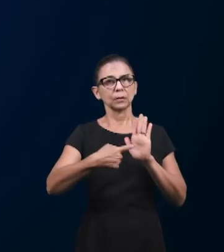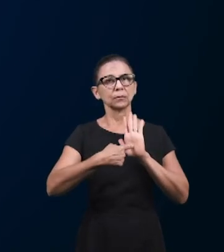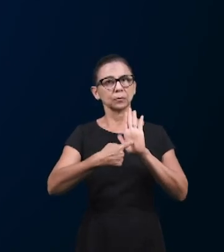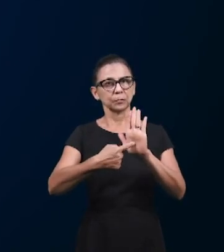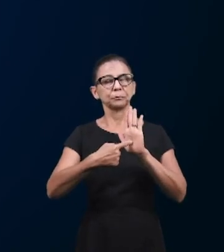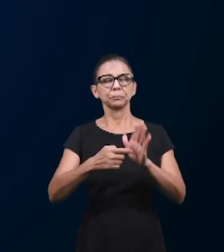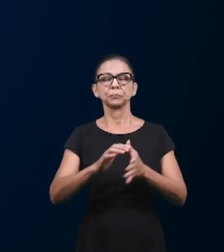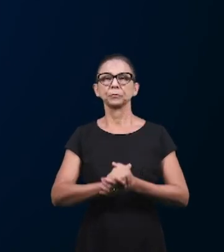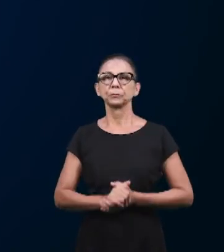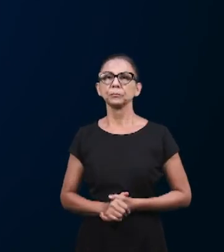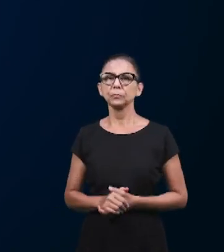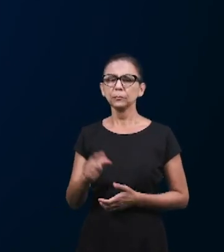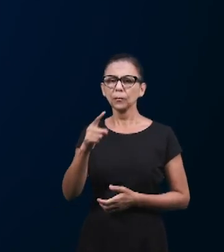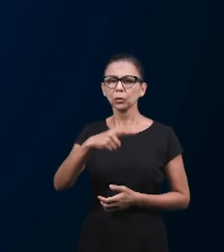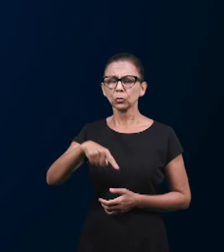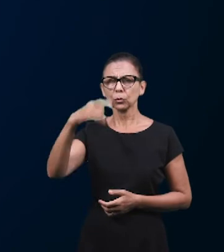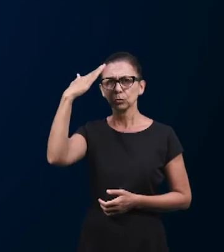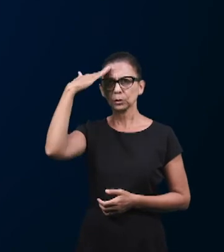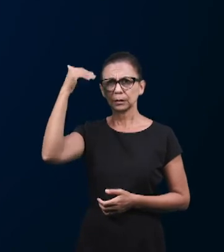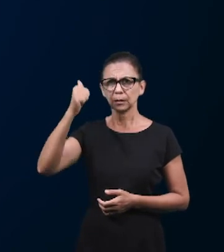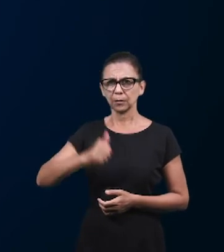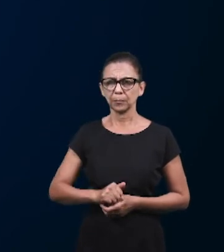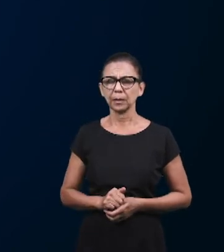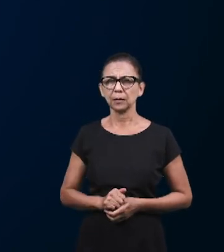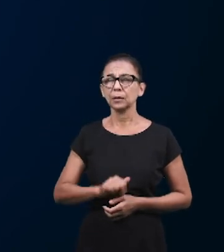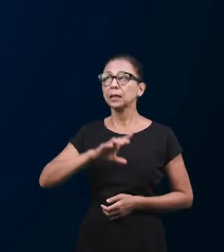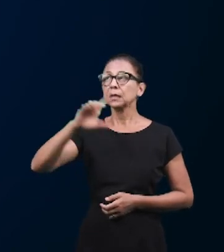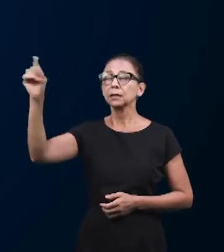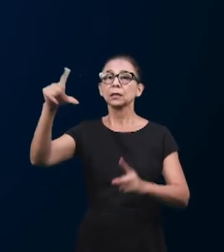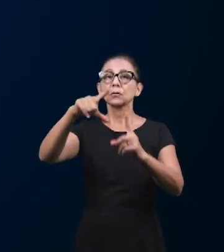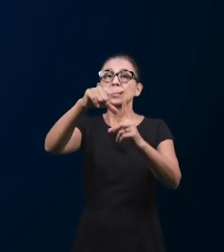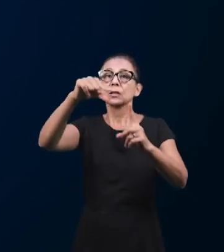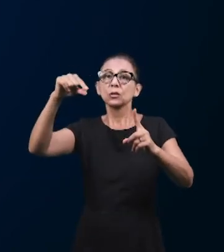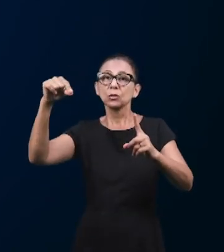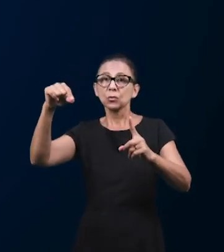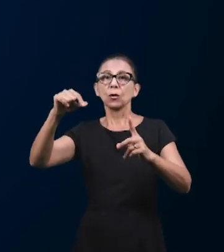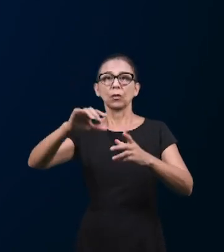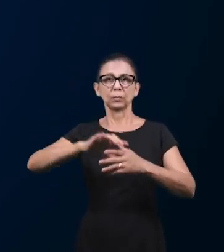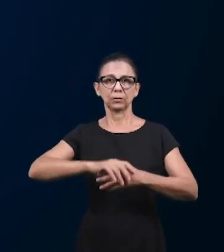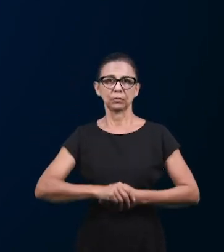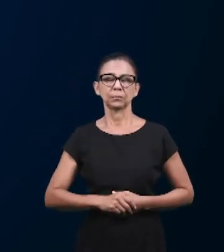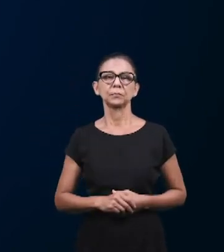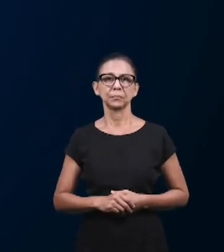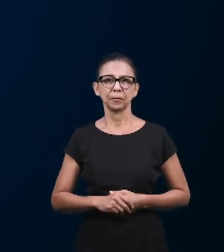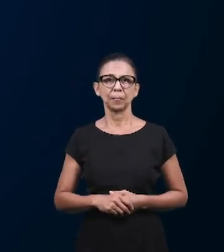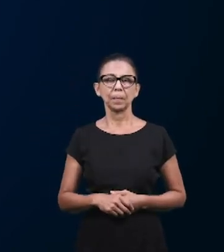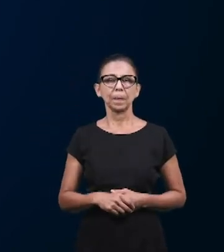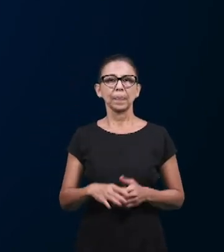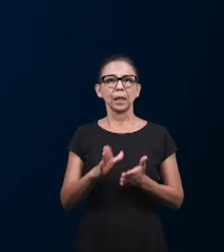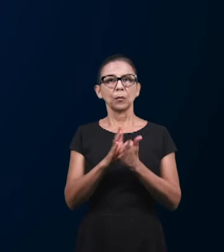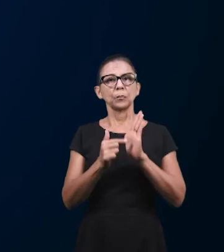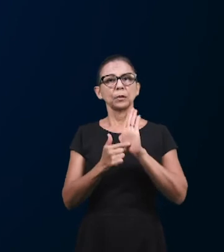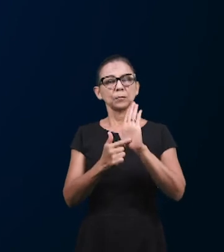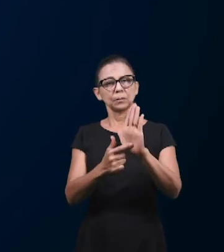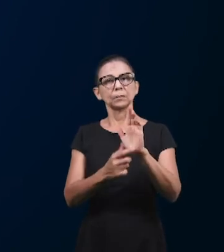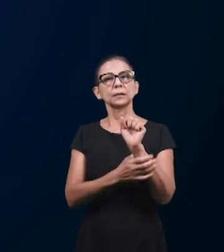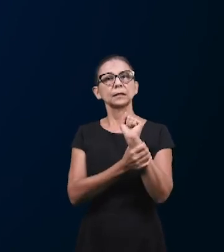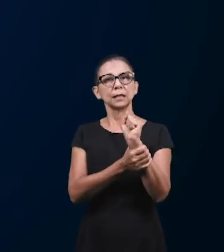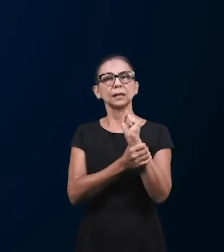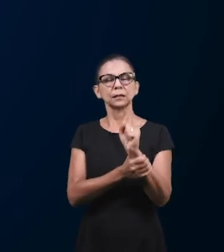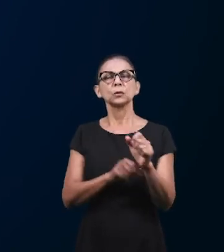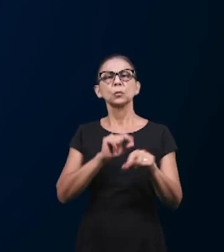diz: sabendo, amados irmãos, que a vossa eleição é de Deus. O texto bíblico garante que a minha eleição veio de Deus Pai.